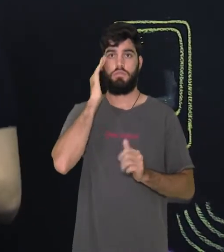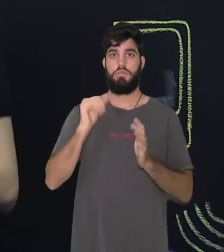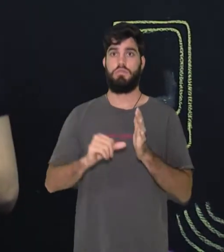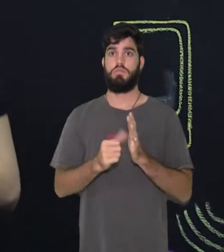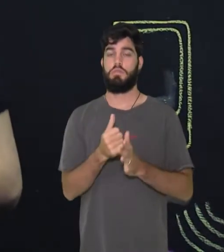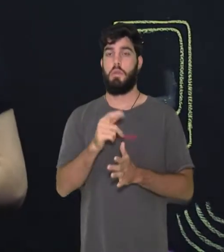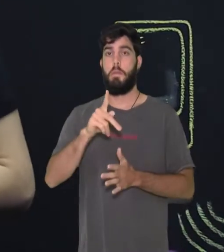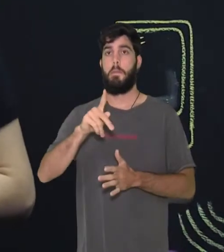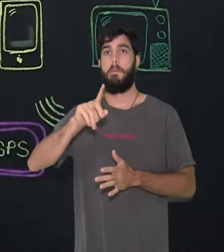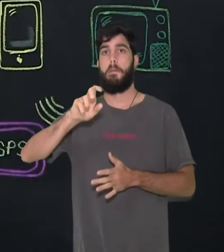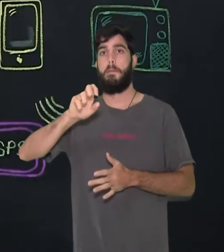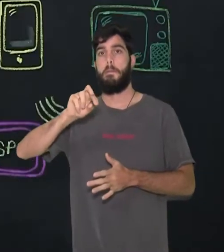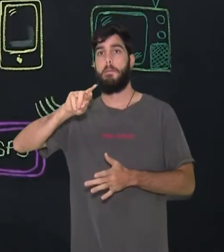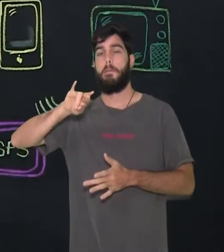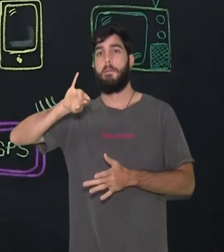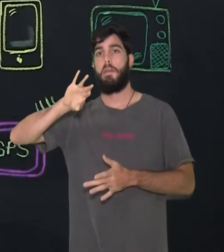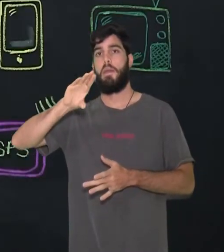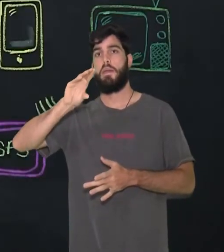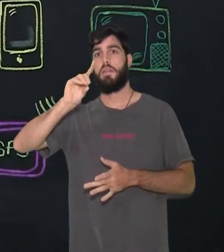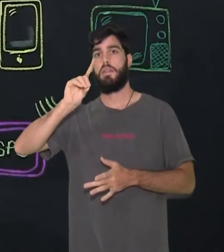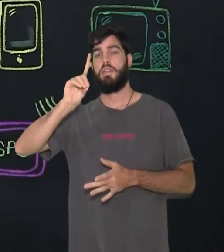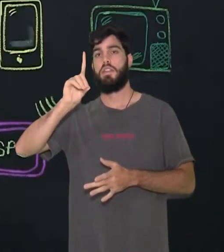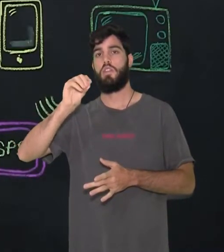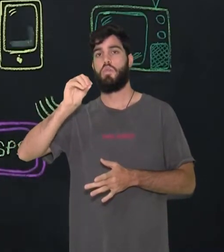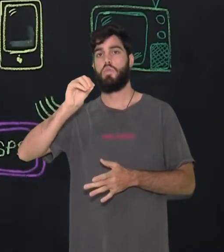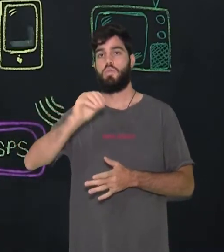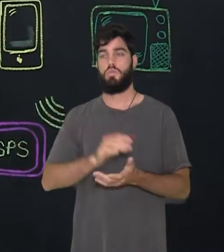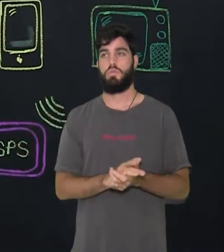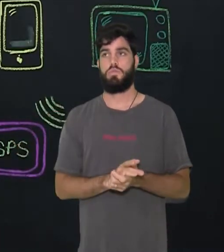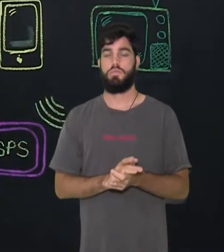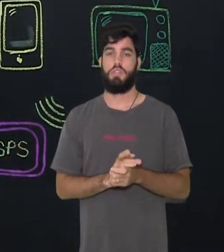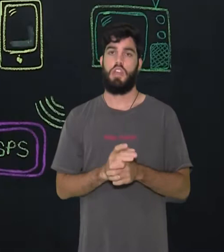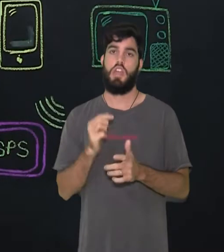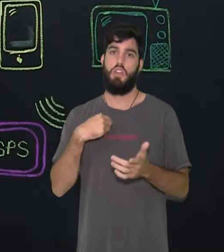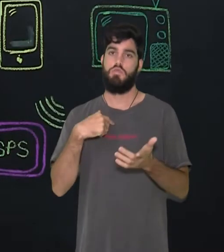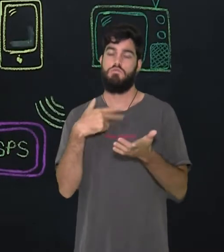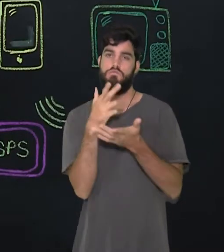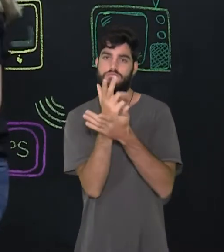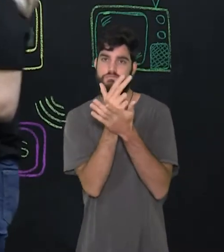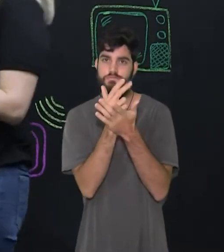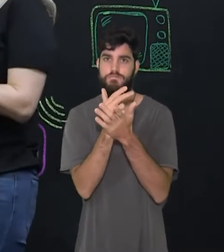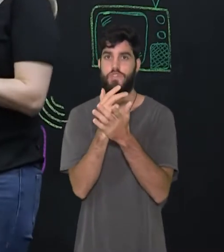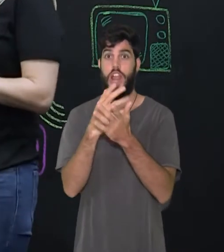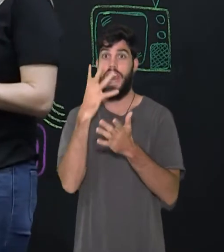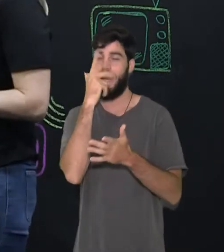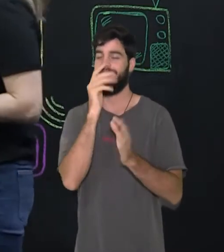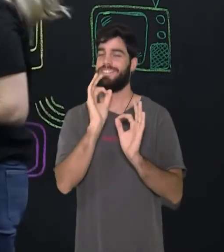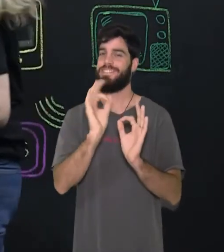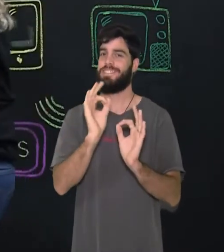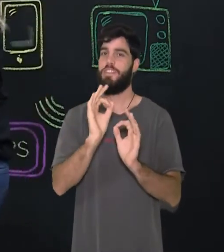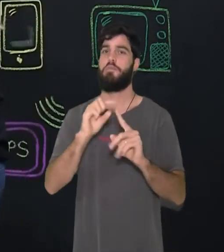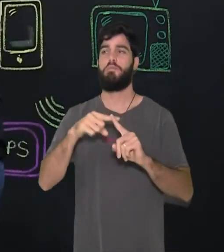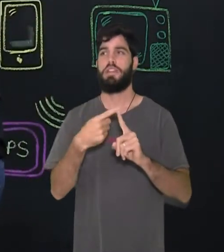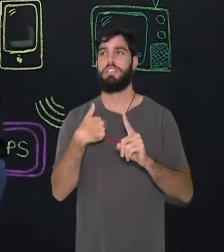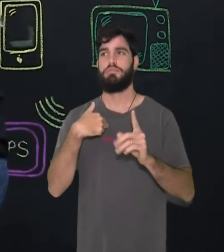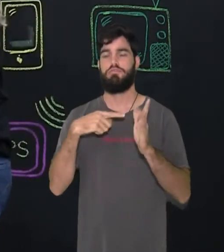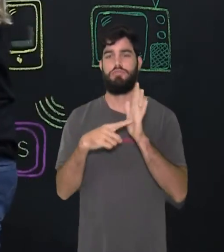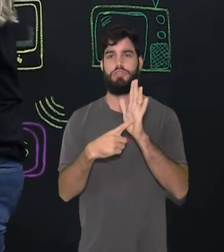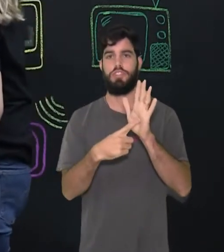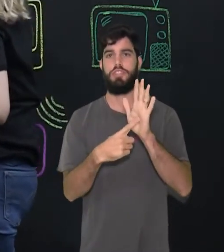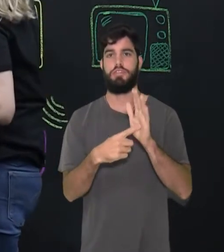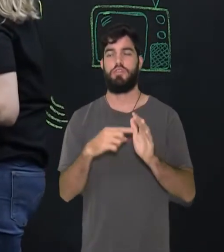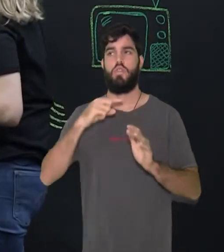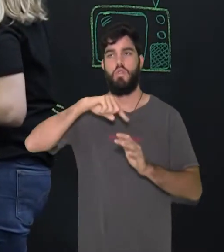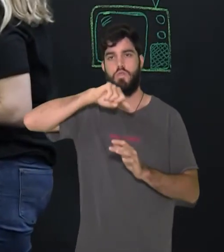chamada período. Vou fazer um desenho aqui. Pode ser que não fique tão lindo quanto a gente gostaria, mas eu vou fazer uma ondinha. Pensa nisso aqui,